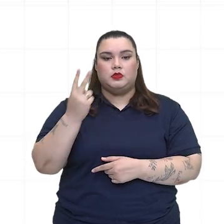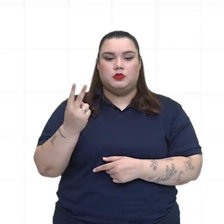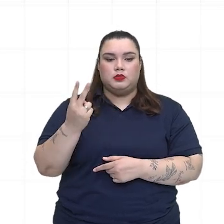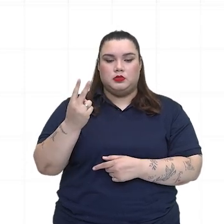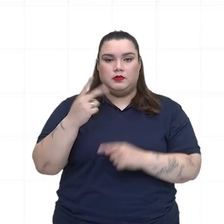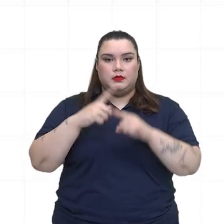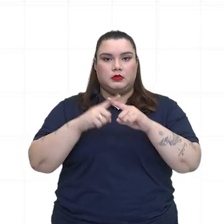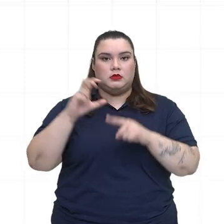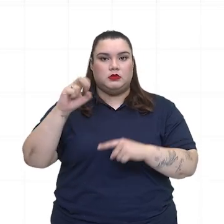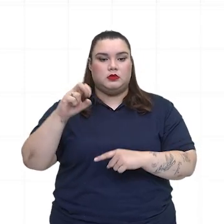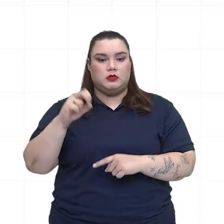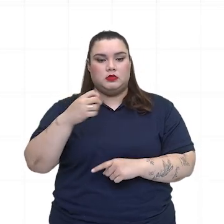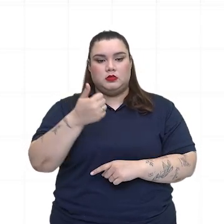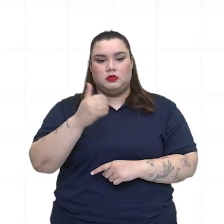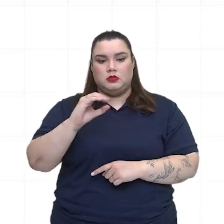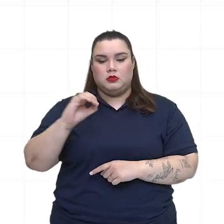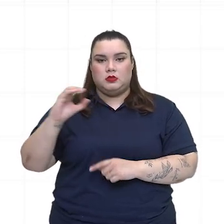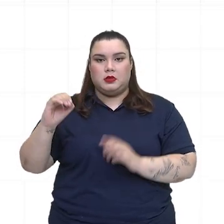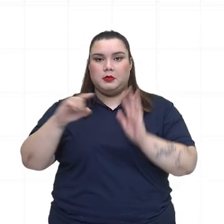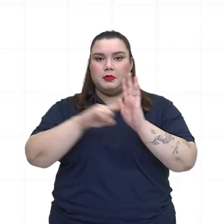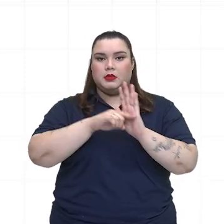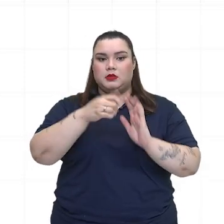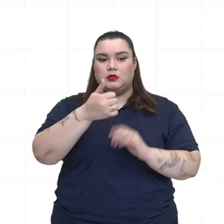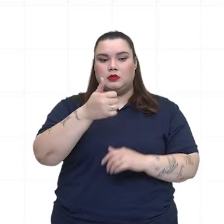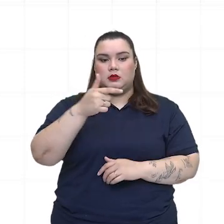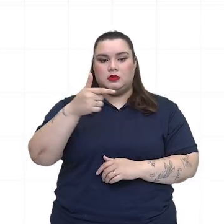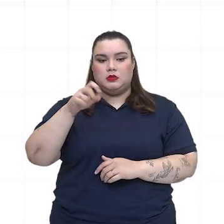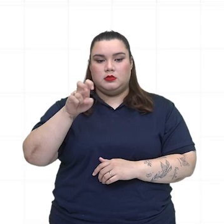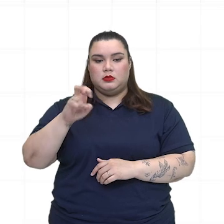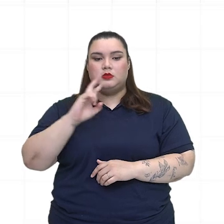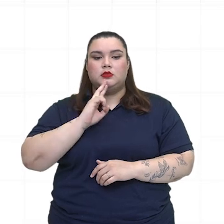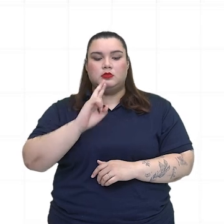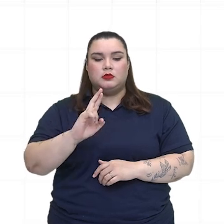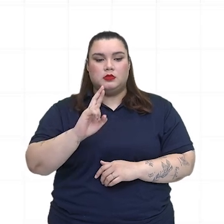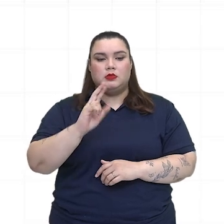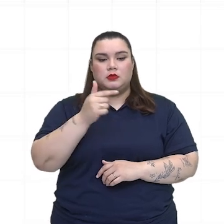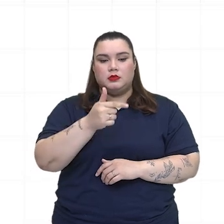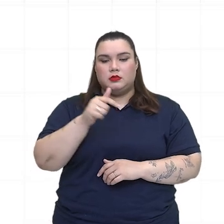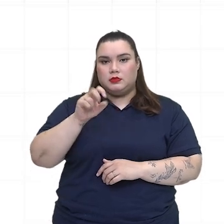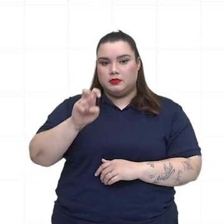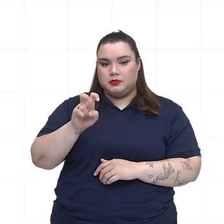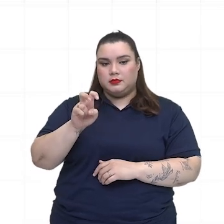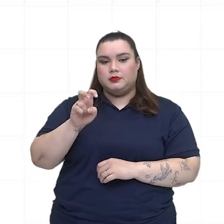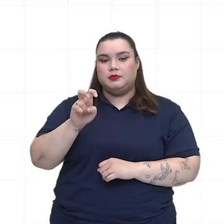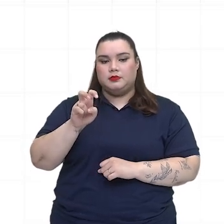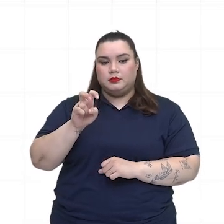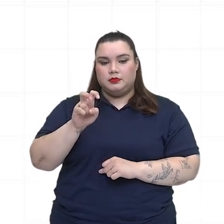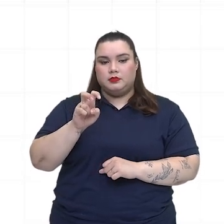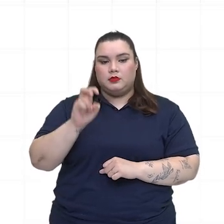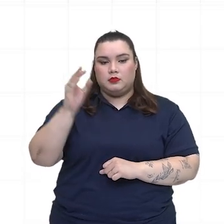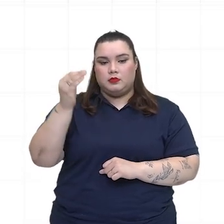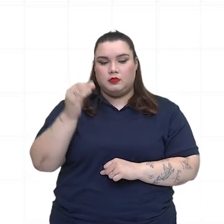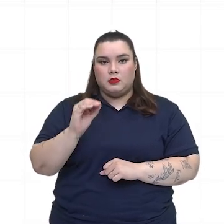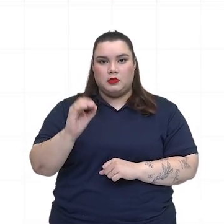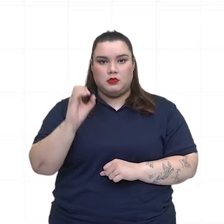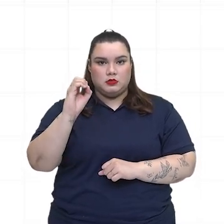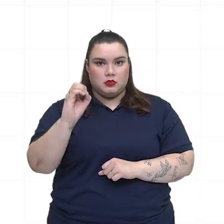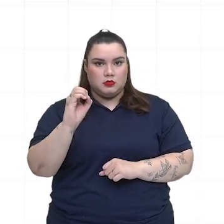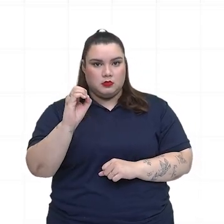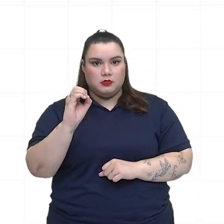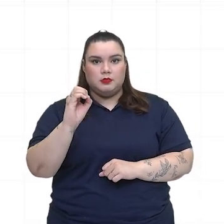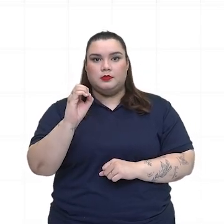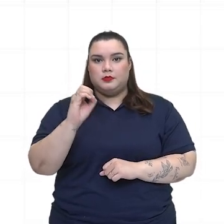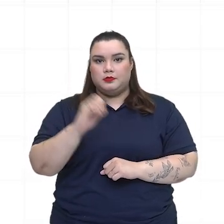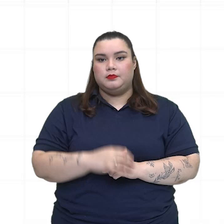2. 2 vezes 50 é 100. Para 125 faltam 25. Agora a gente